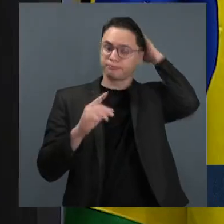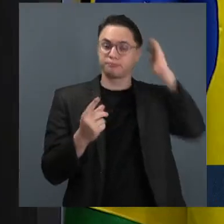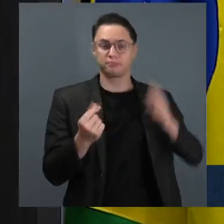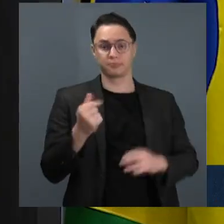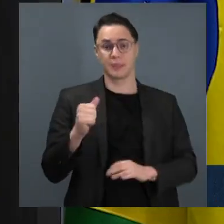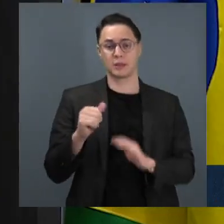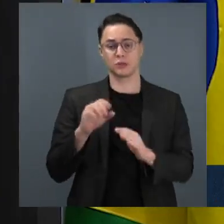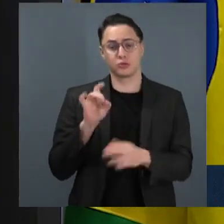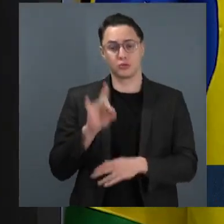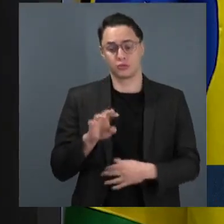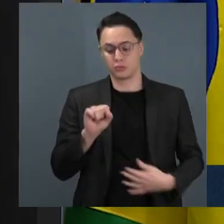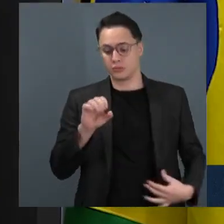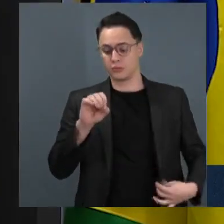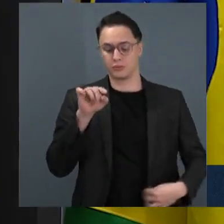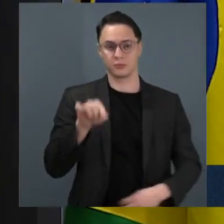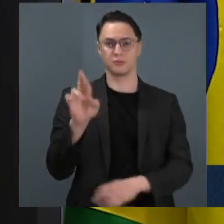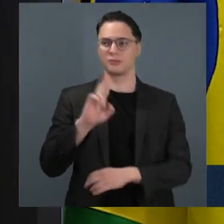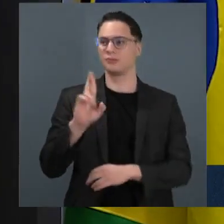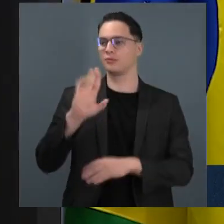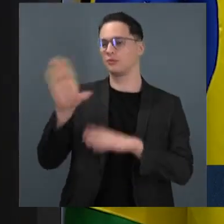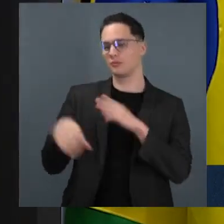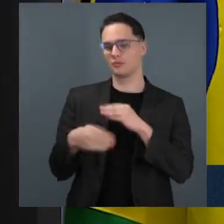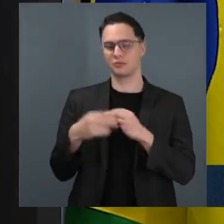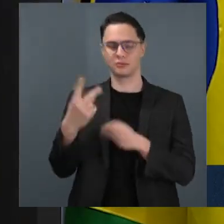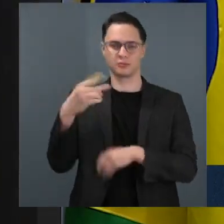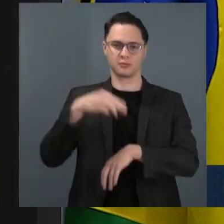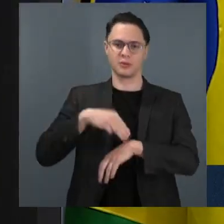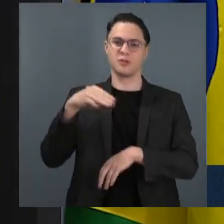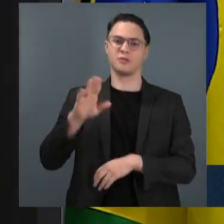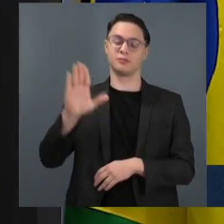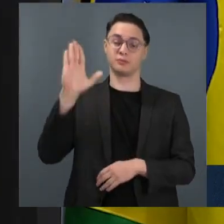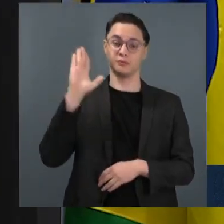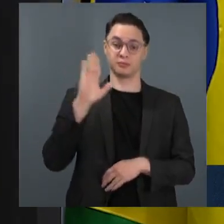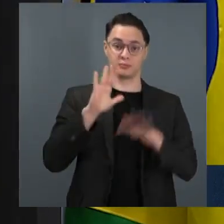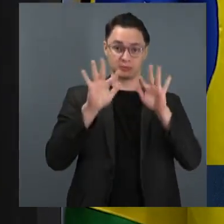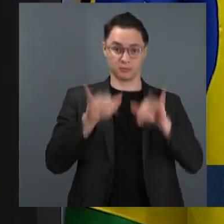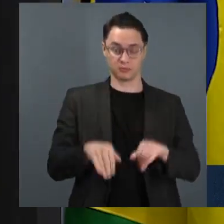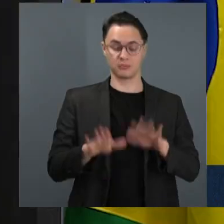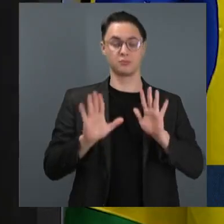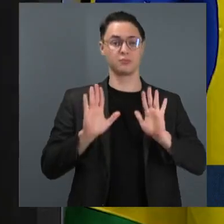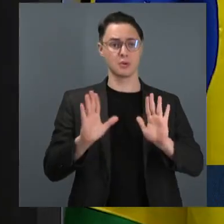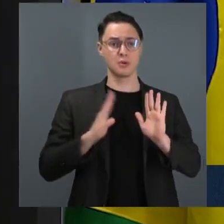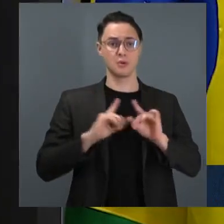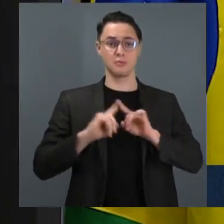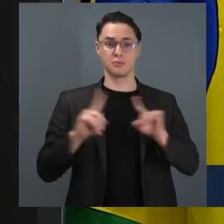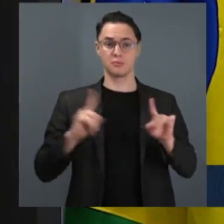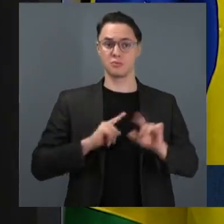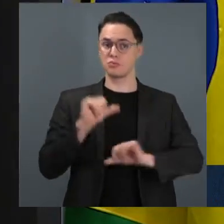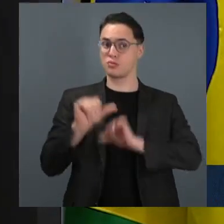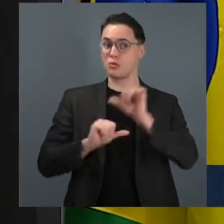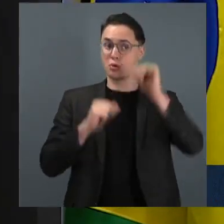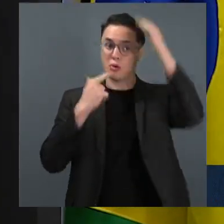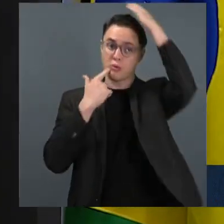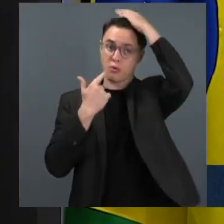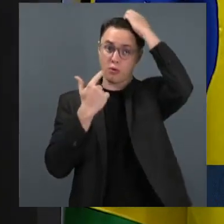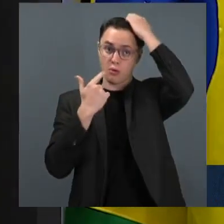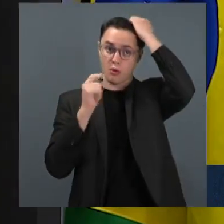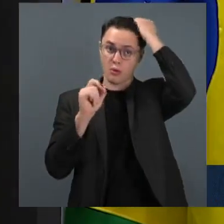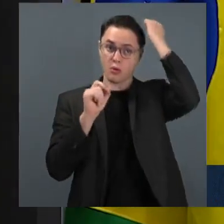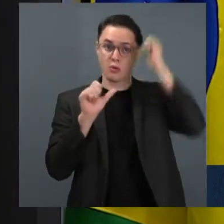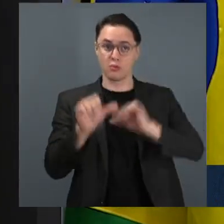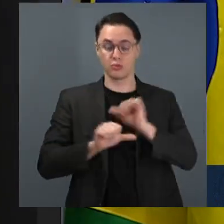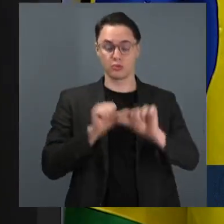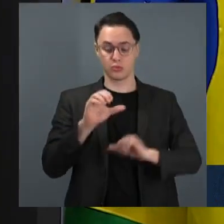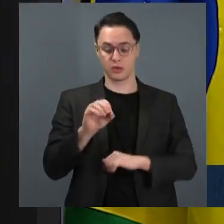mil reais. Se o senhor me der mais 2 minutos, eu prometo encerrar. Mas foi alterado, olha só, capital de 80